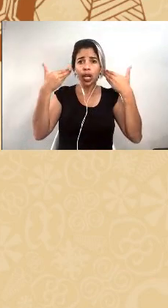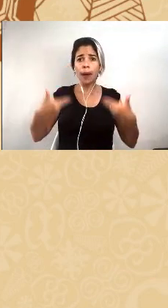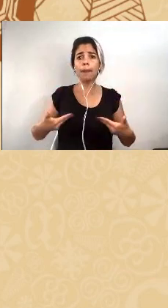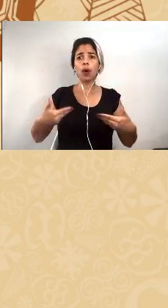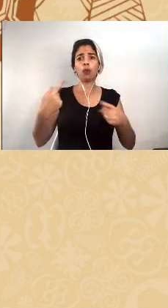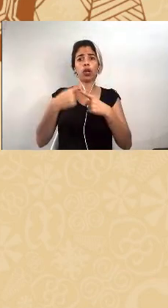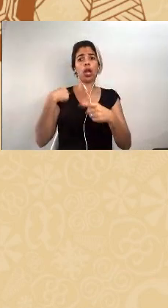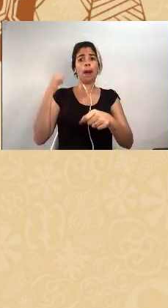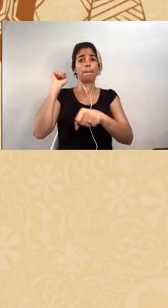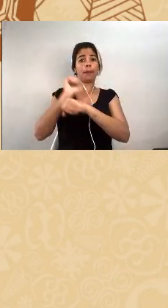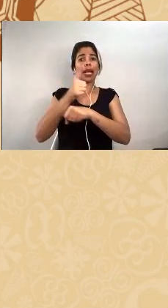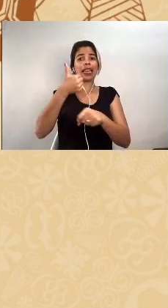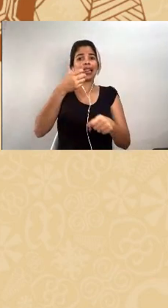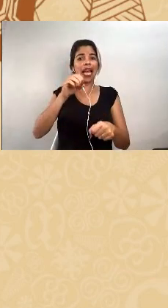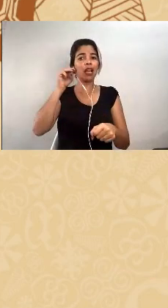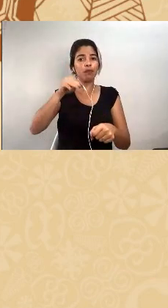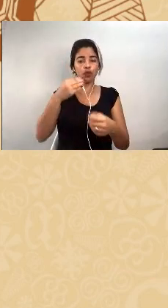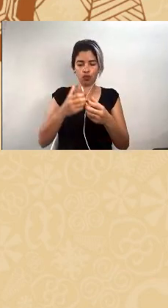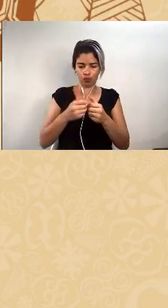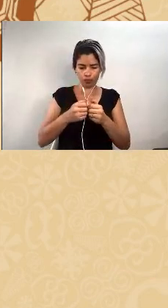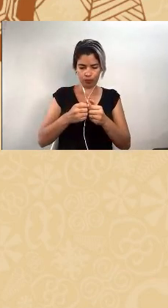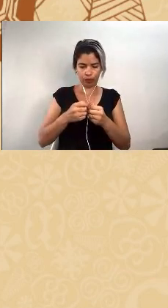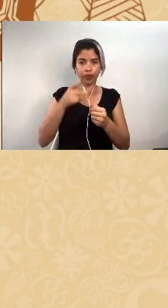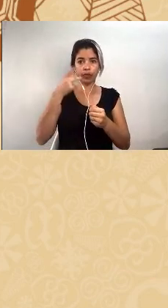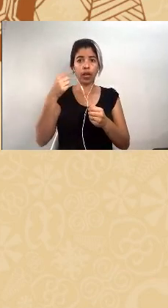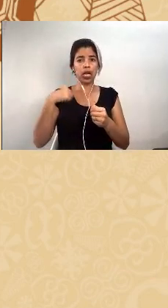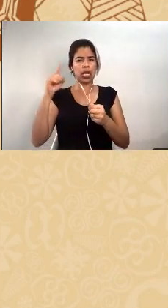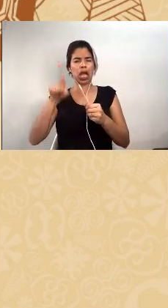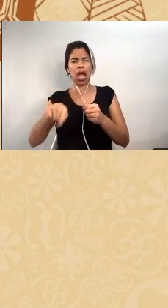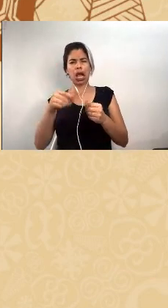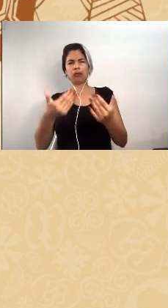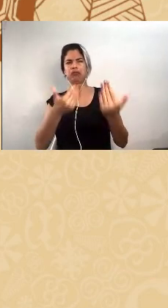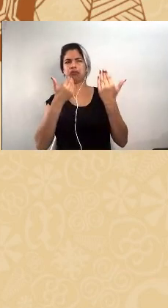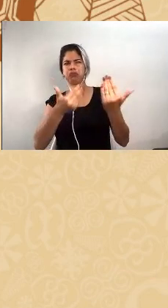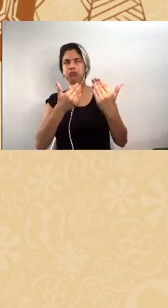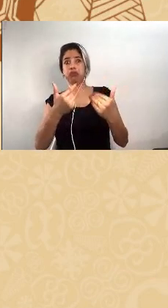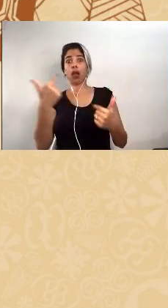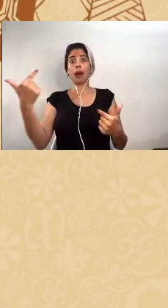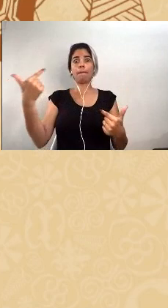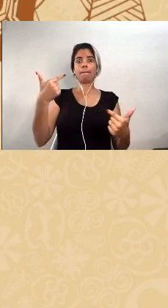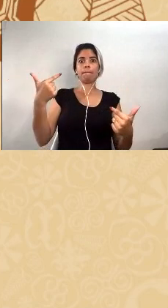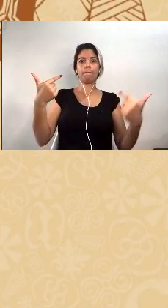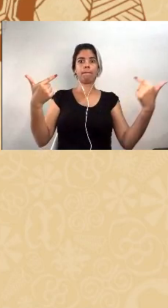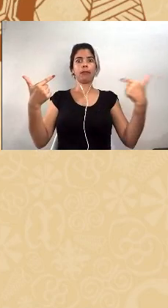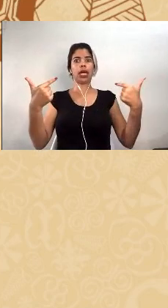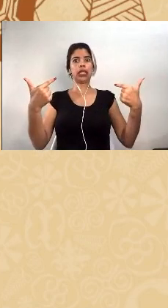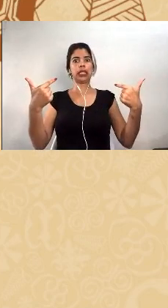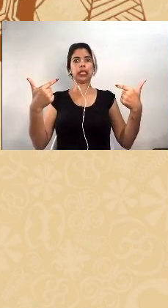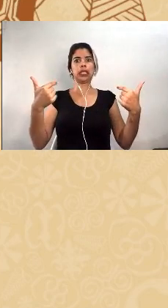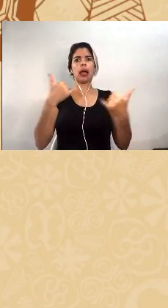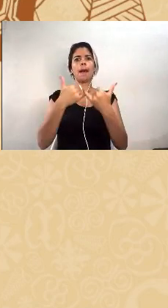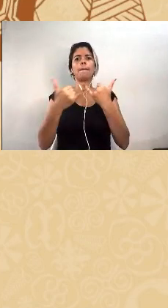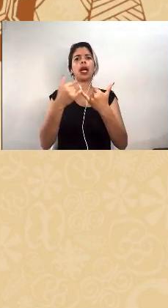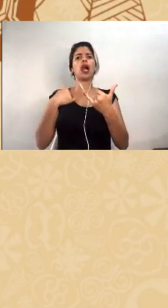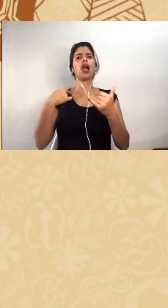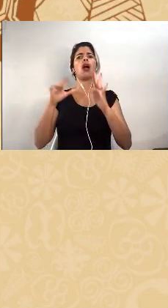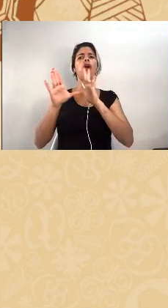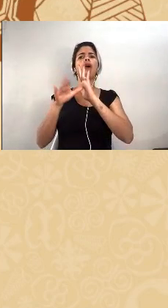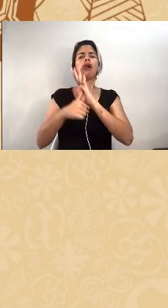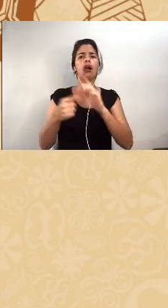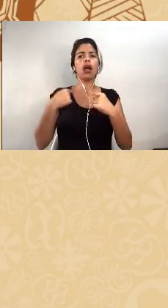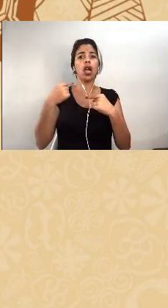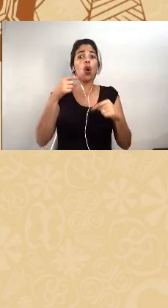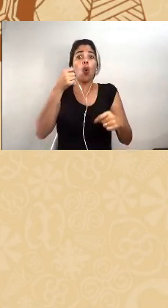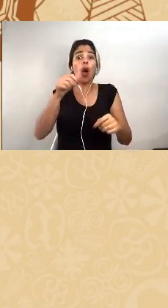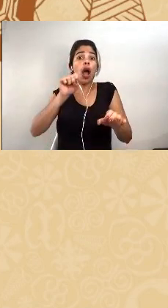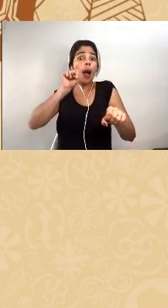fiquei parado 10 minutos mexendo no celular, dizendo que é uma atitude suspeita. Vieram com duas armas apontando para mim, como se eu fosse bandido. Eu agora poderia estar